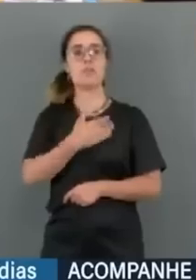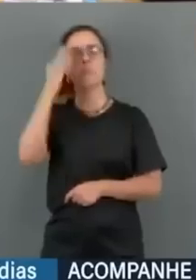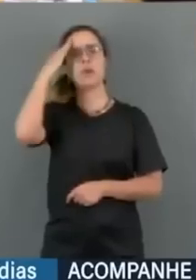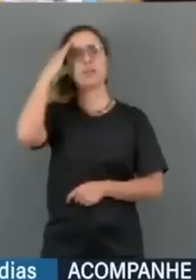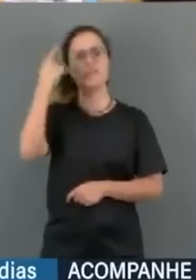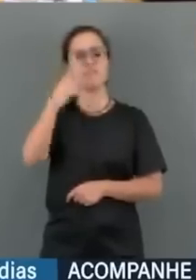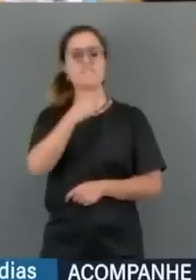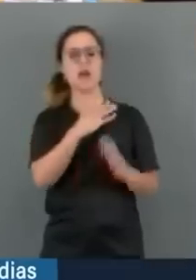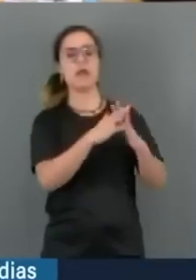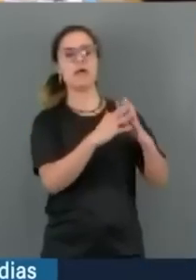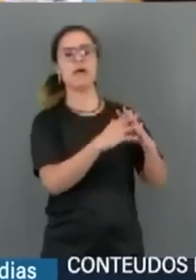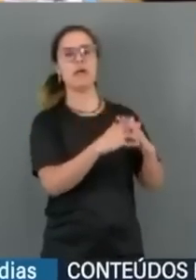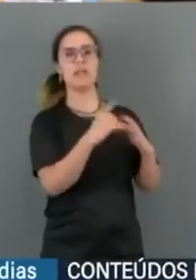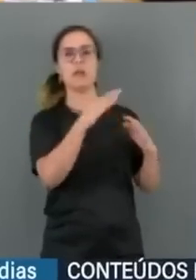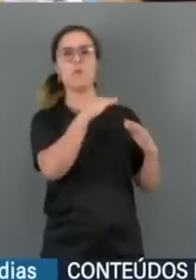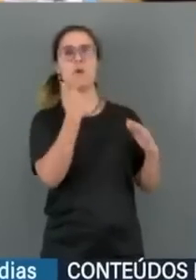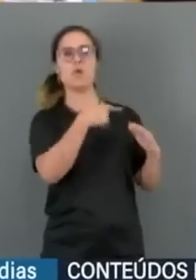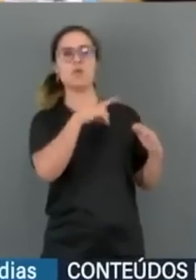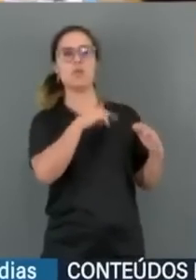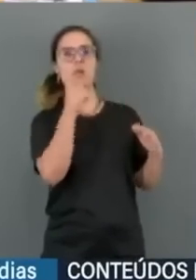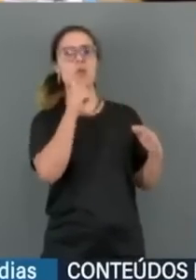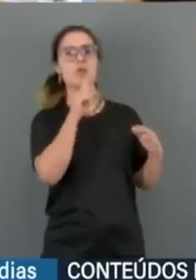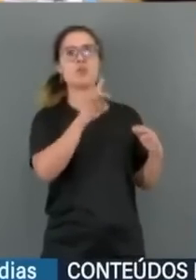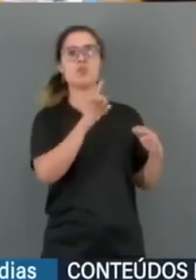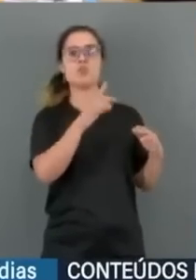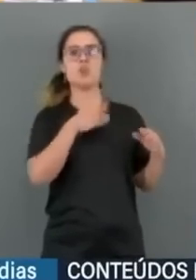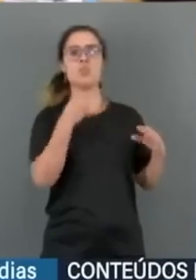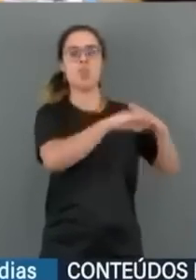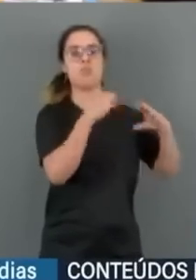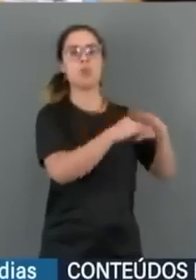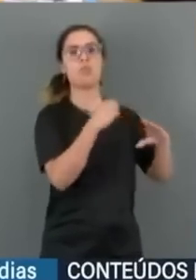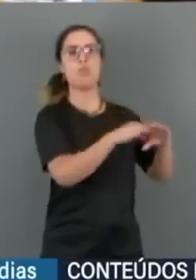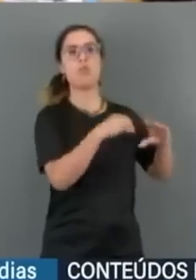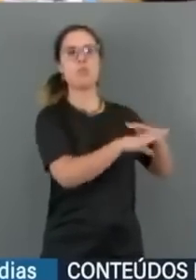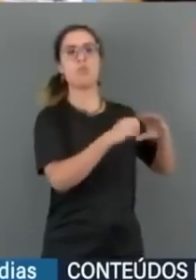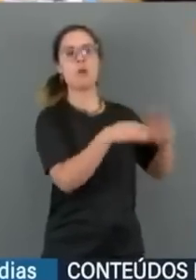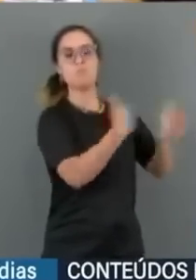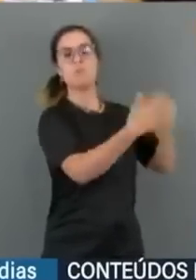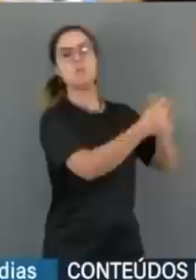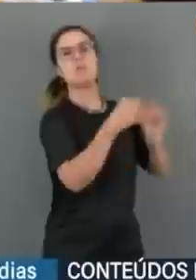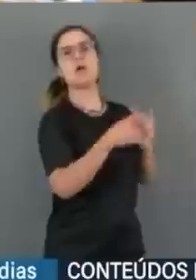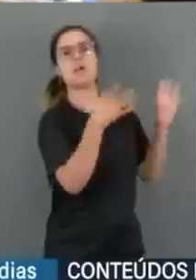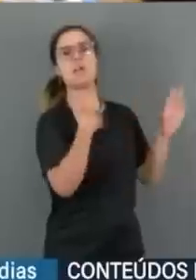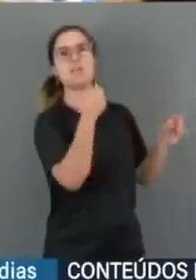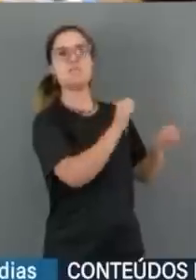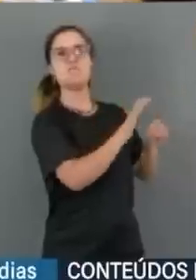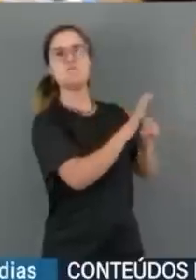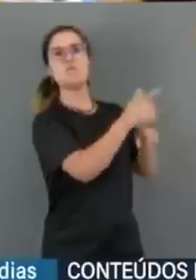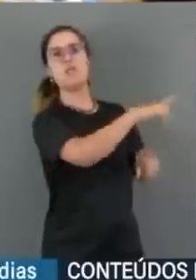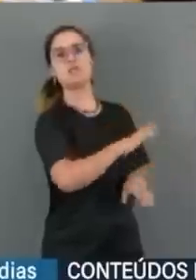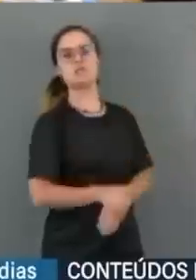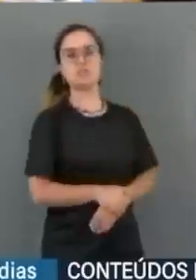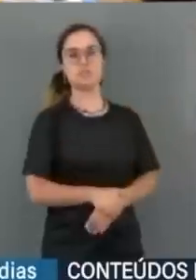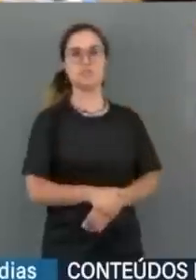vai para a guerra. Lá ele vai morrer, eu vou ter a mulher dele. Soca todo mundo aqui, deixa entrar todo mundo aqui, deixa o pau quebrar aqui, que eles vão se ferrar com isso aqui. A omissão